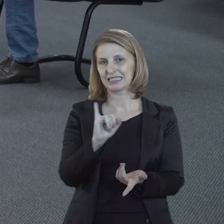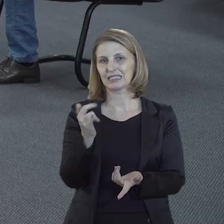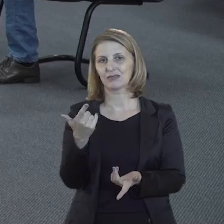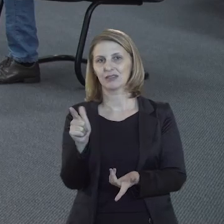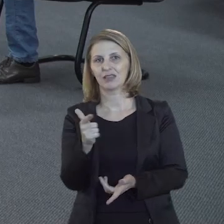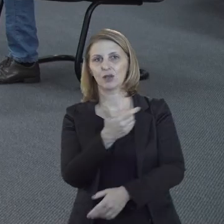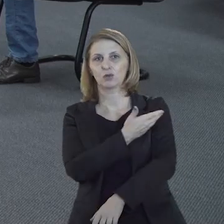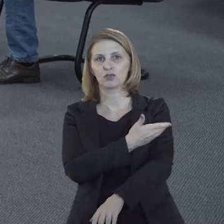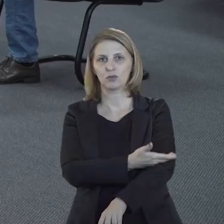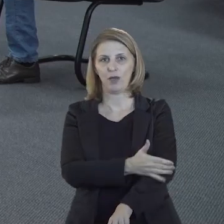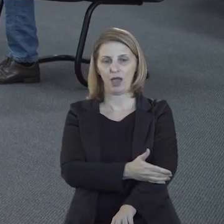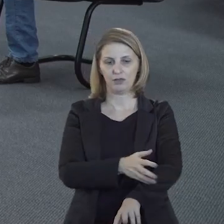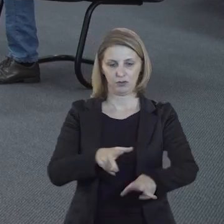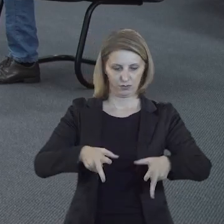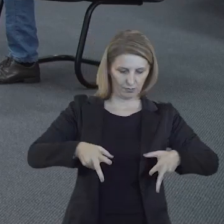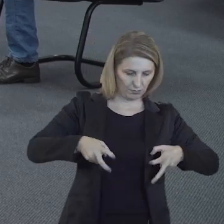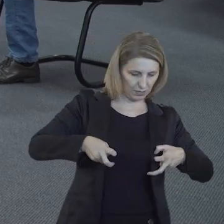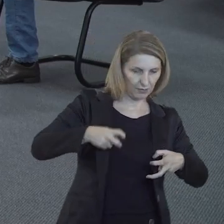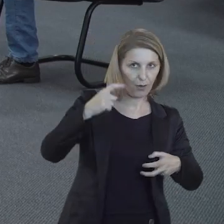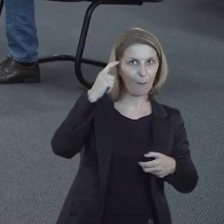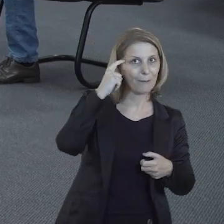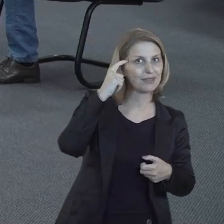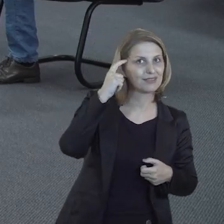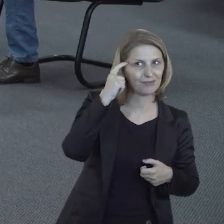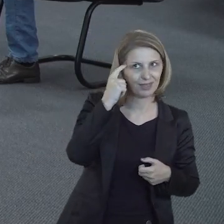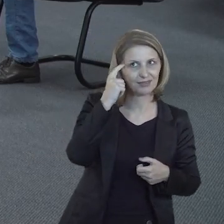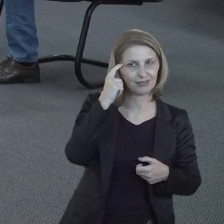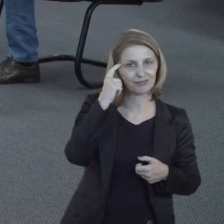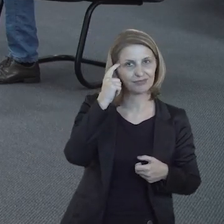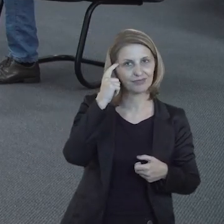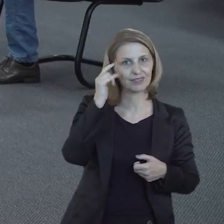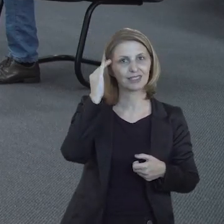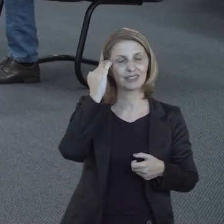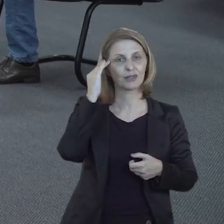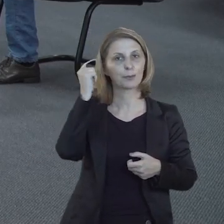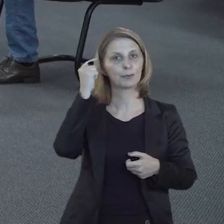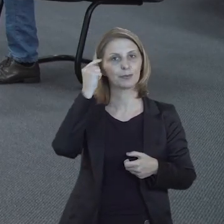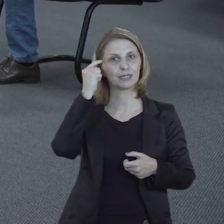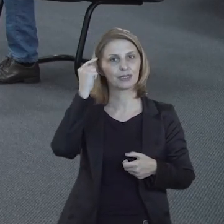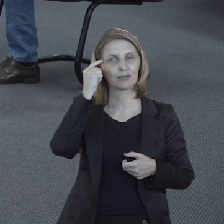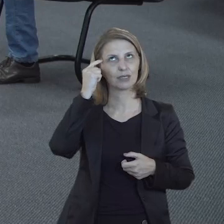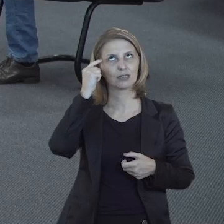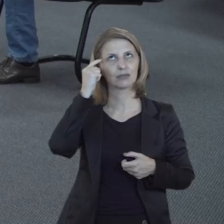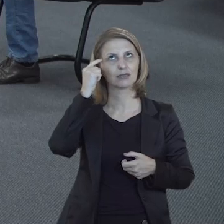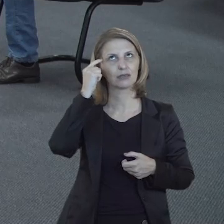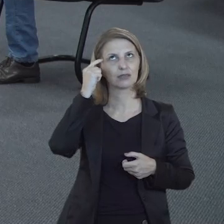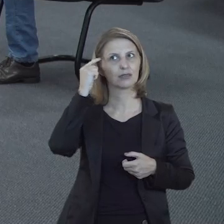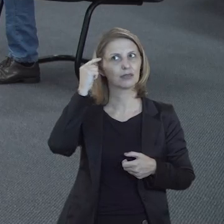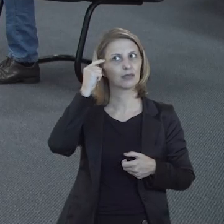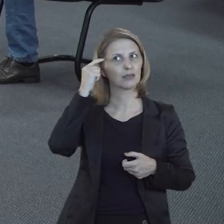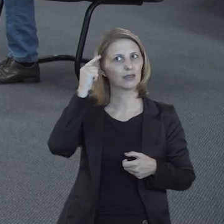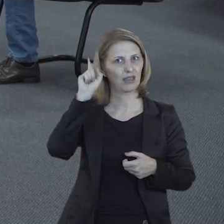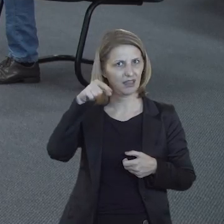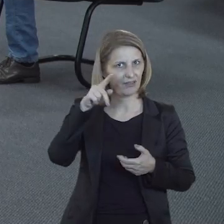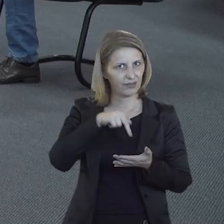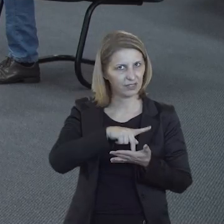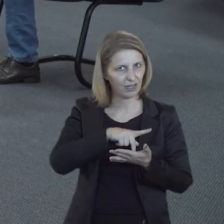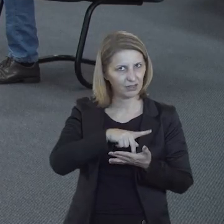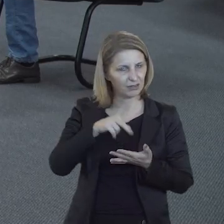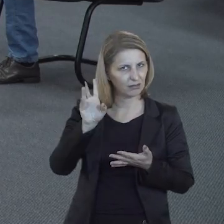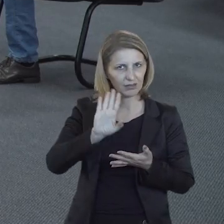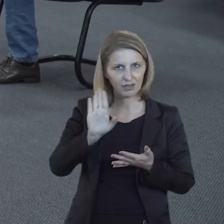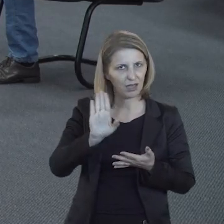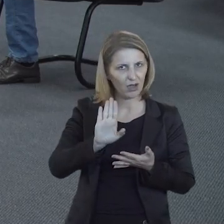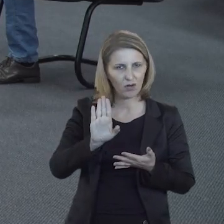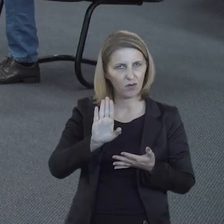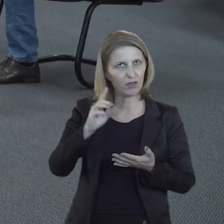não está habituado, né, essa questão de observar o próprio pensamento, entender que o pensamento que vem, necessariamente,